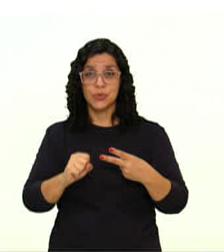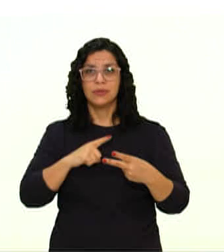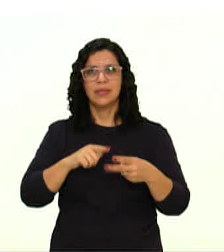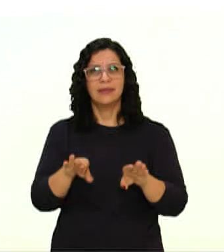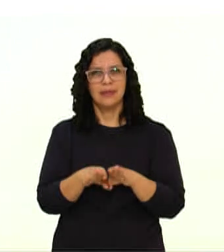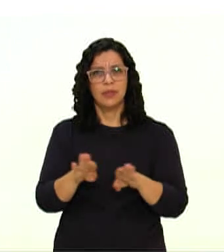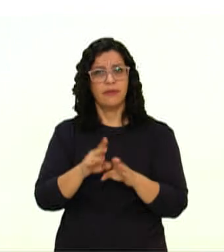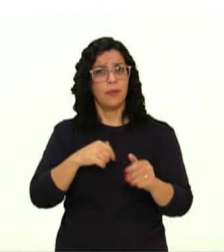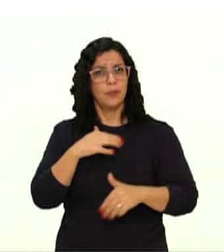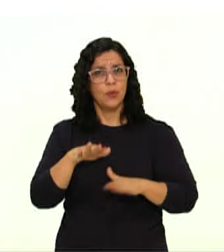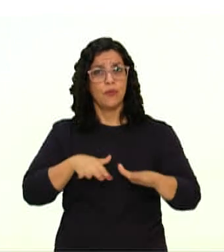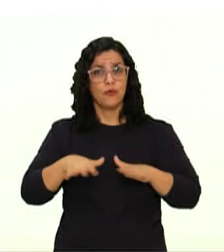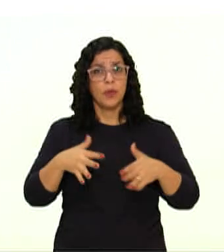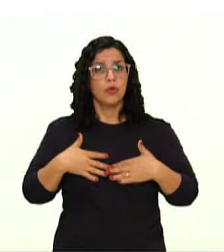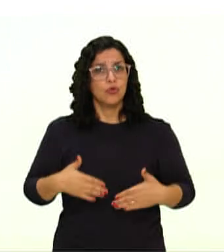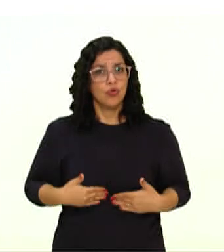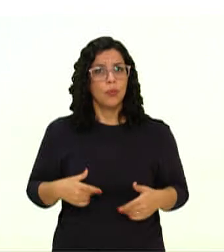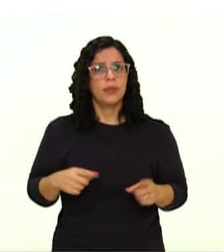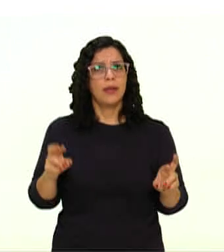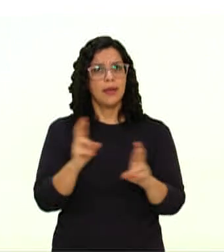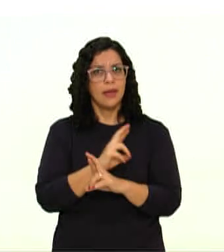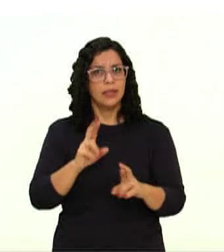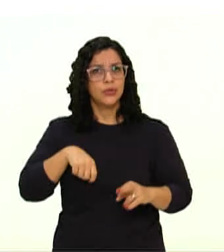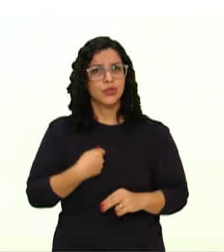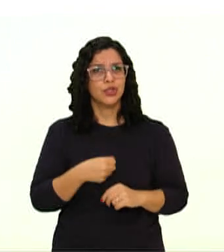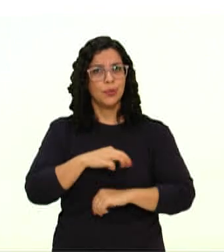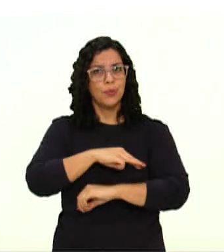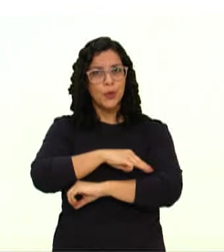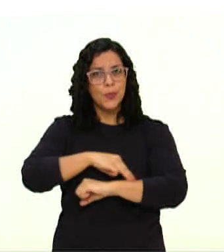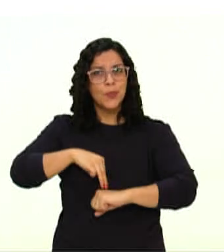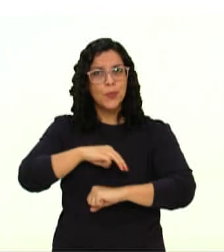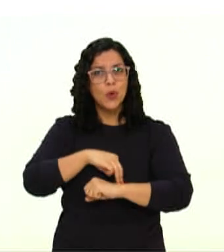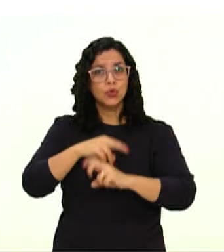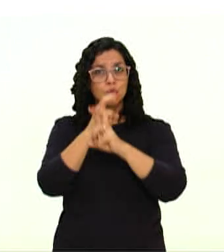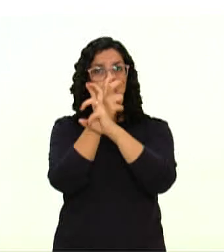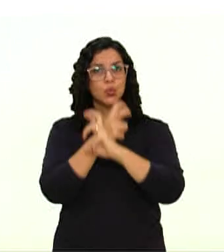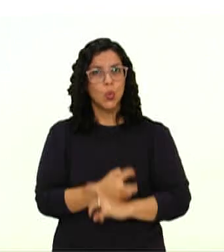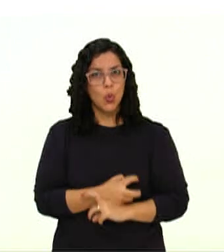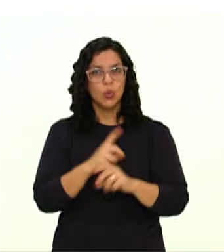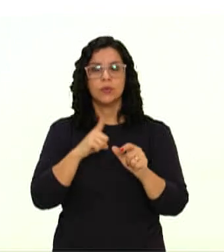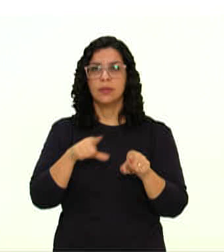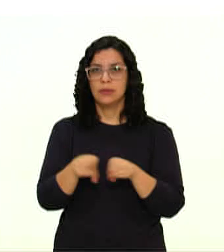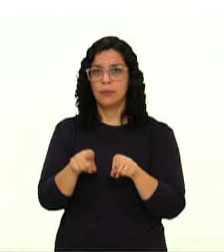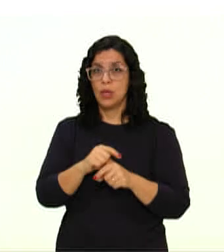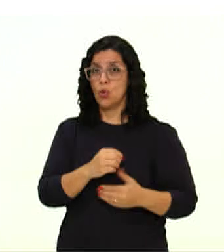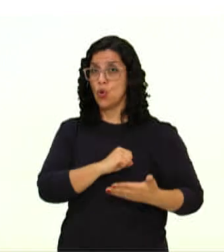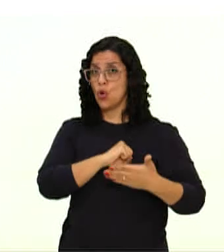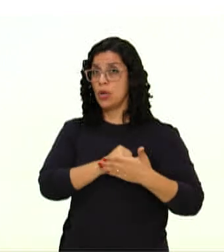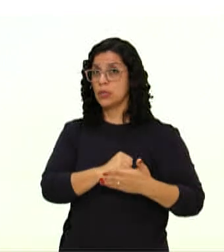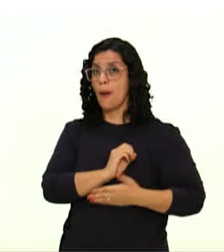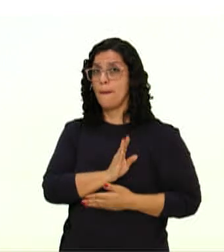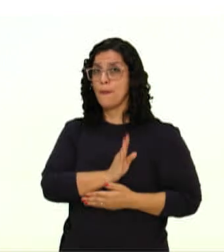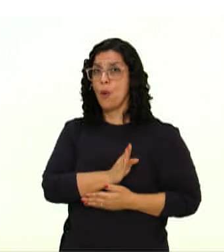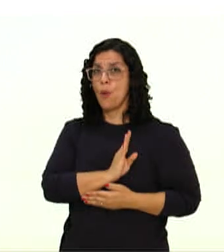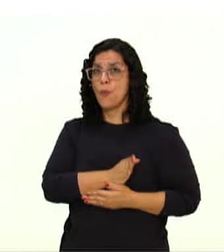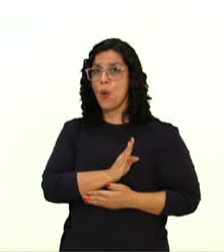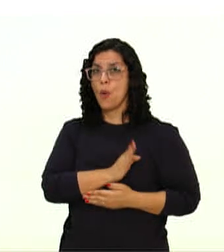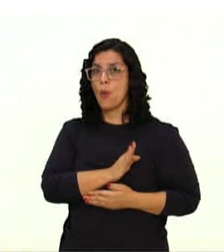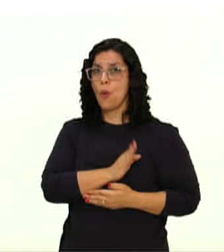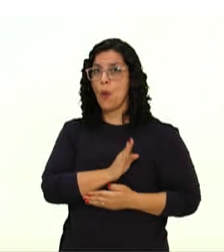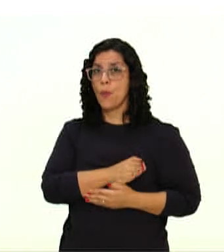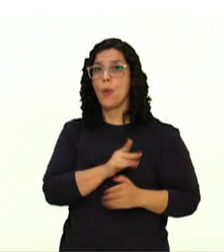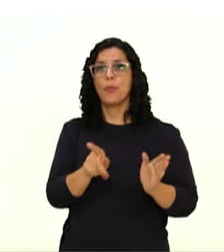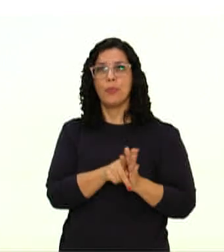exemplo, movimentar o corpo, a gente está relacionando ali com a musculatura esquelética, tá? O batimento cardíaco, a musculatura